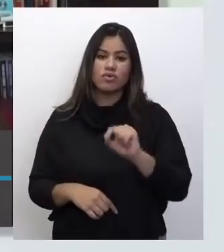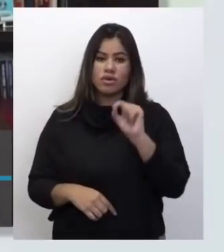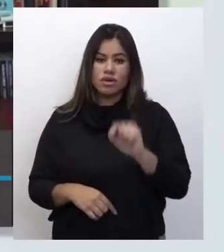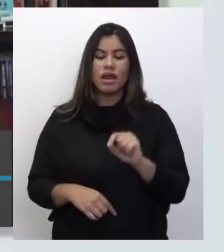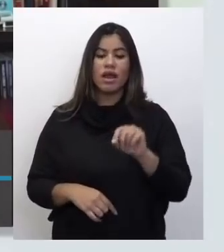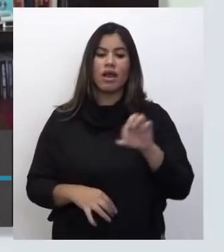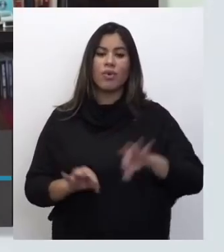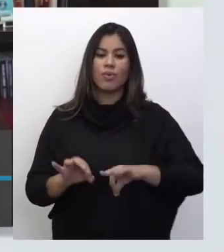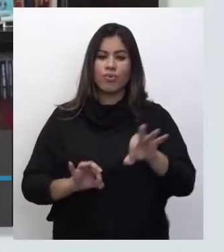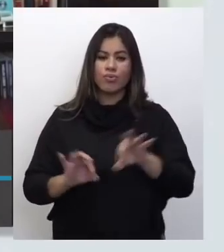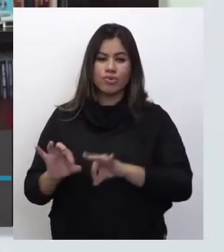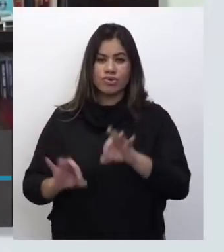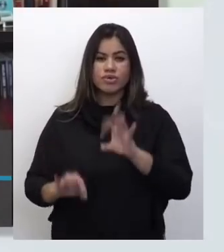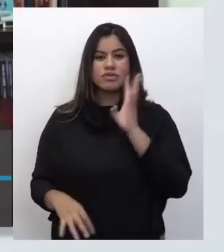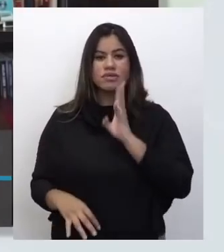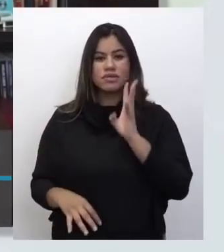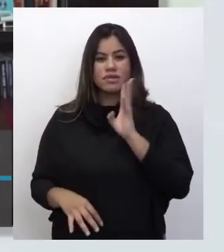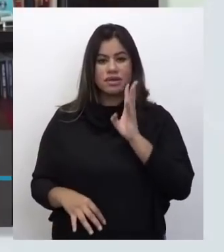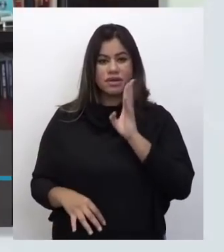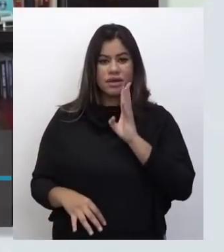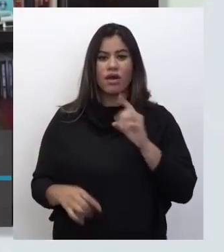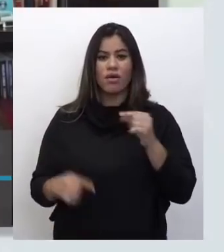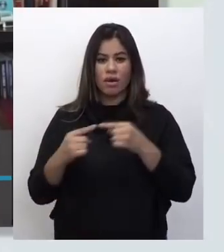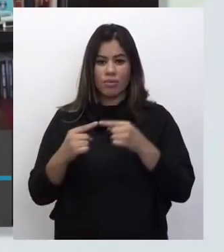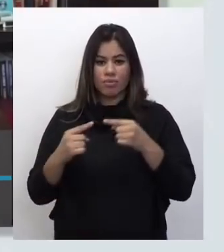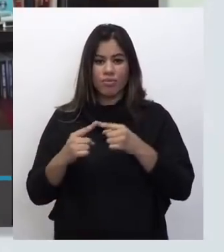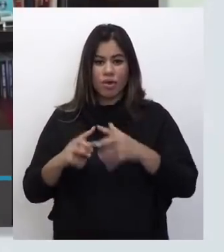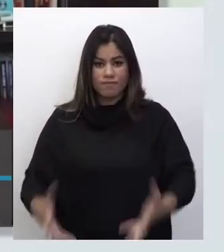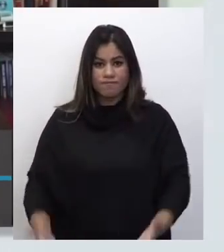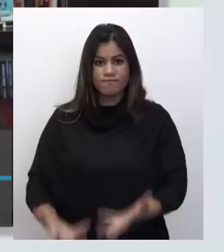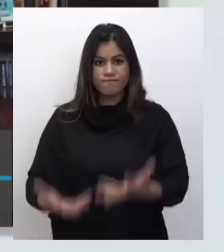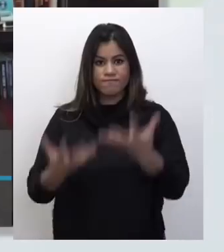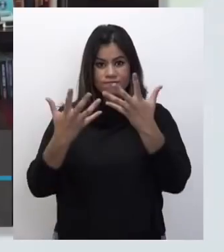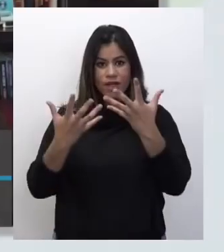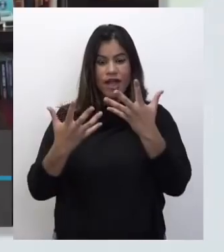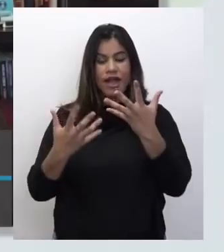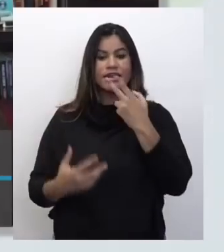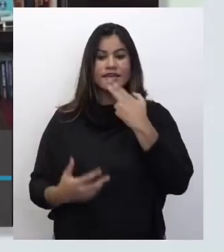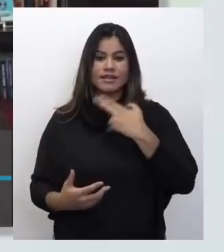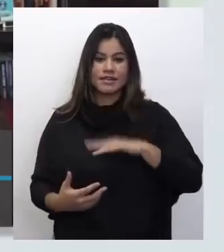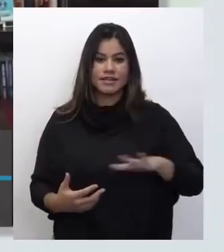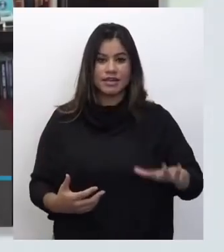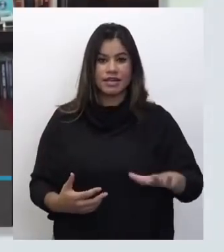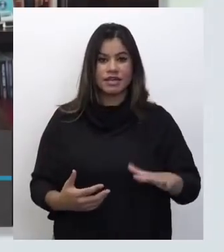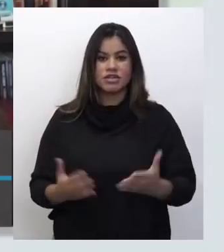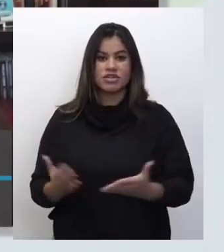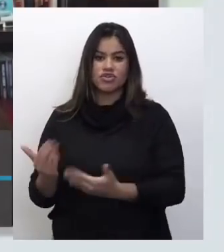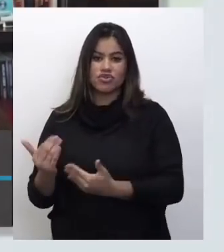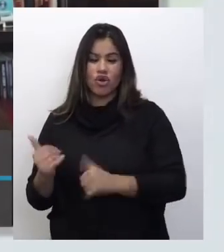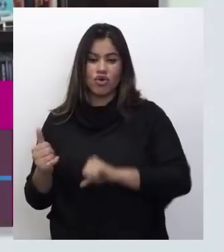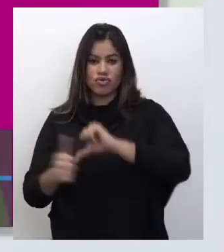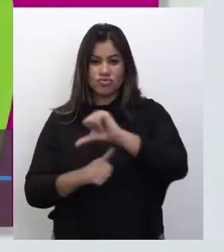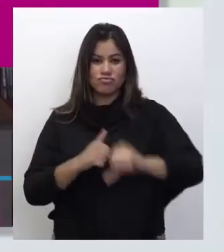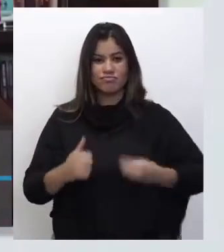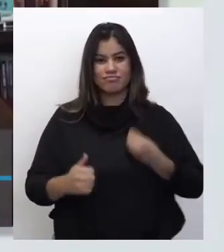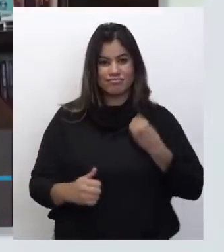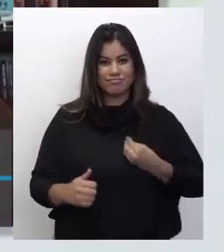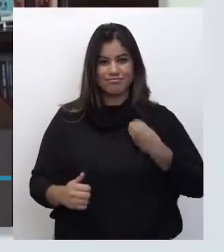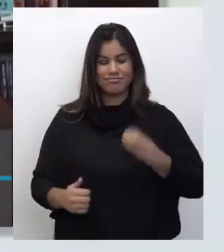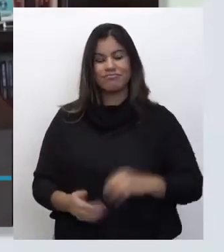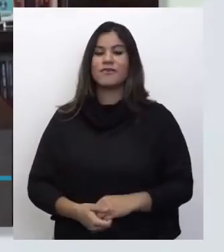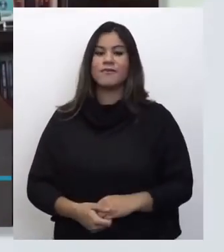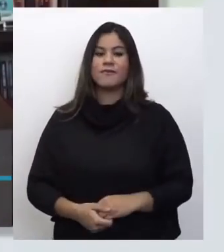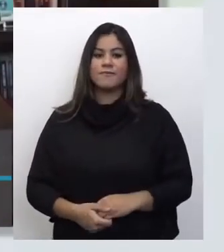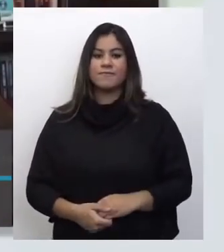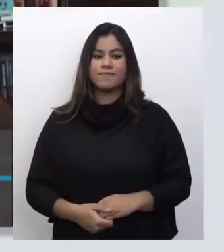projeto super bacana que encoraja crianças e jovens a transformarem suas realidades. Vamos lá? Vamos